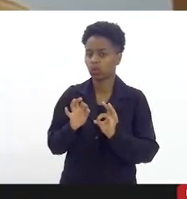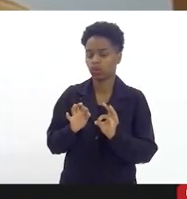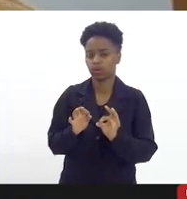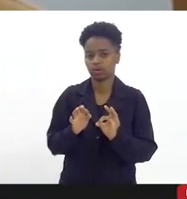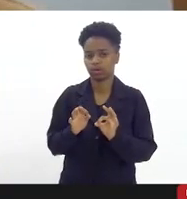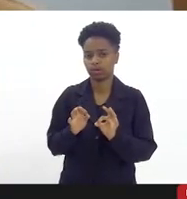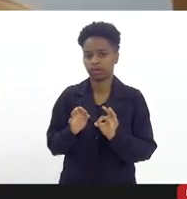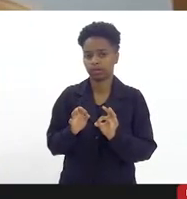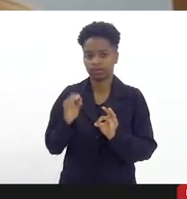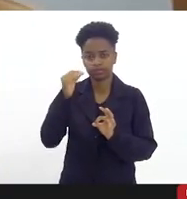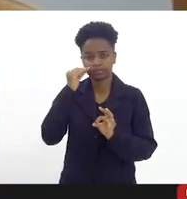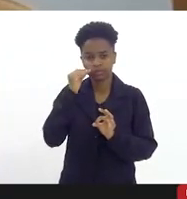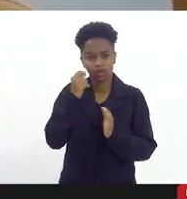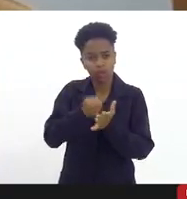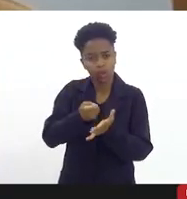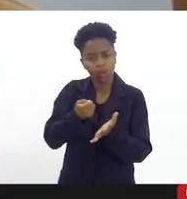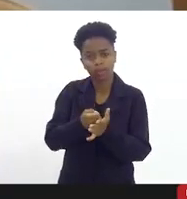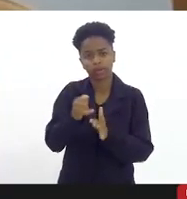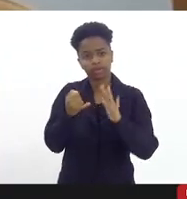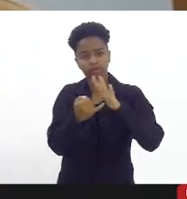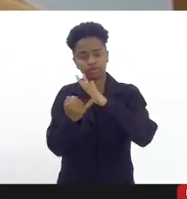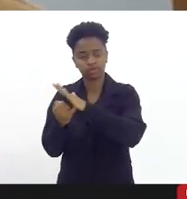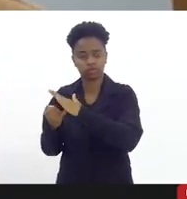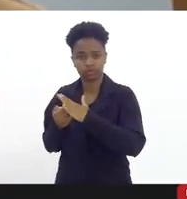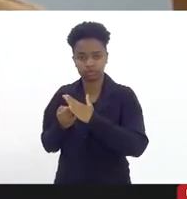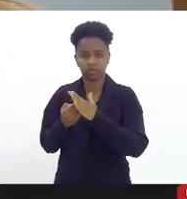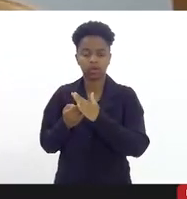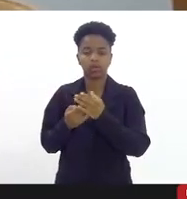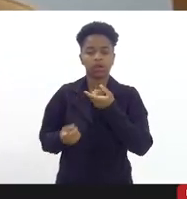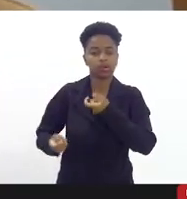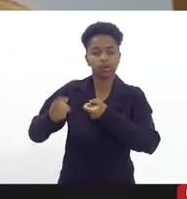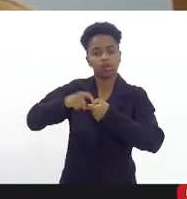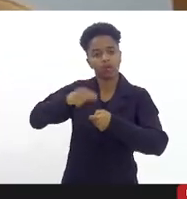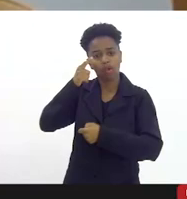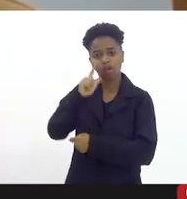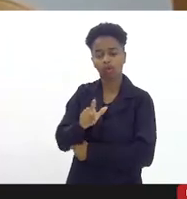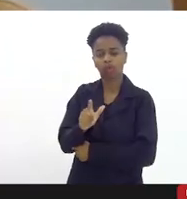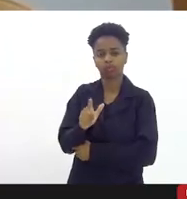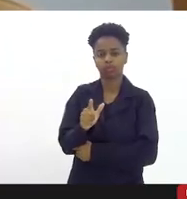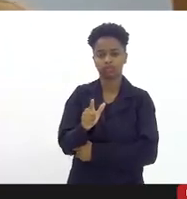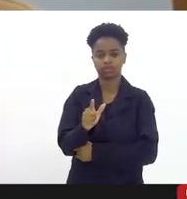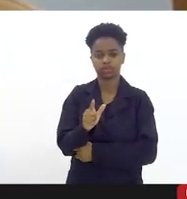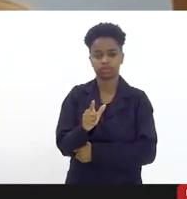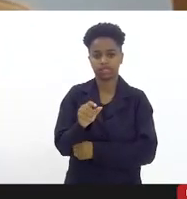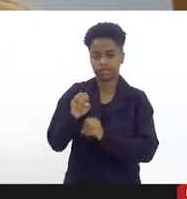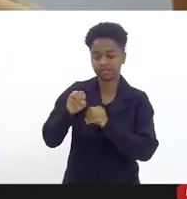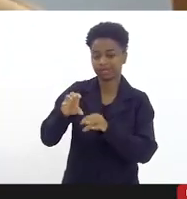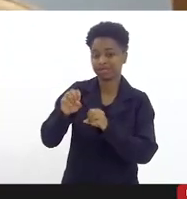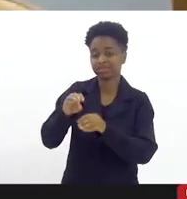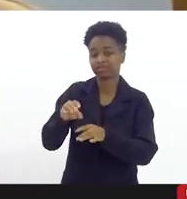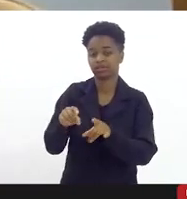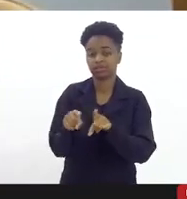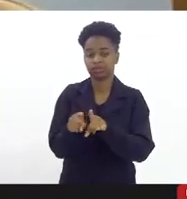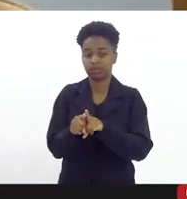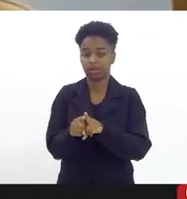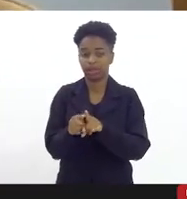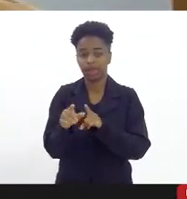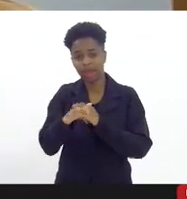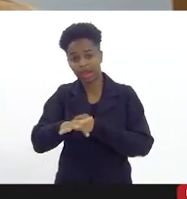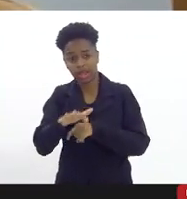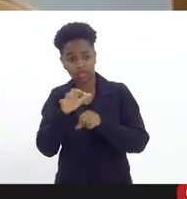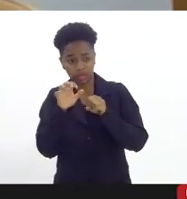possa exigir dessas instituições O Retorno é dessa desse ensino e dessa educação